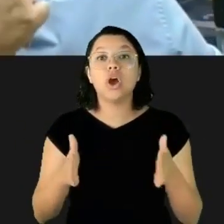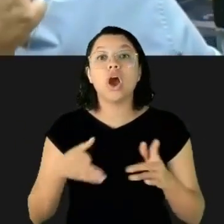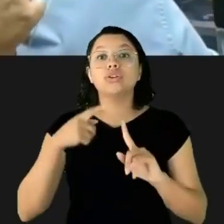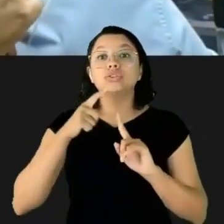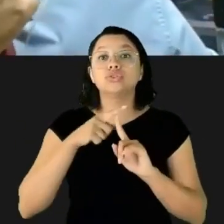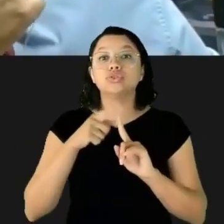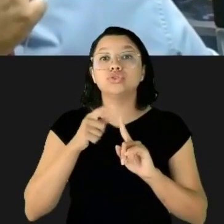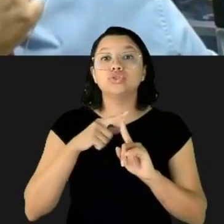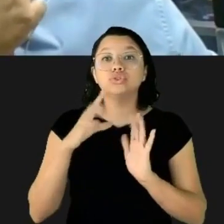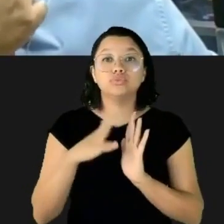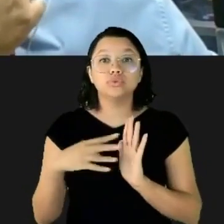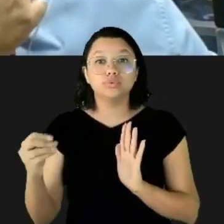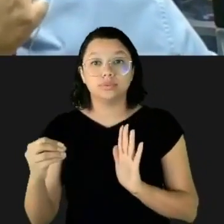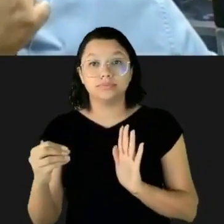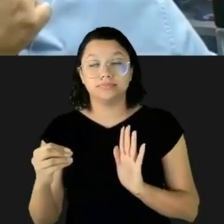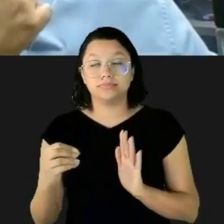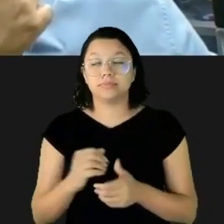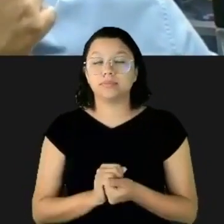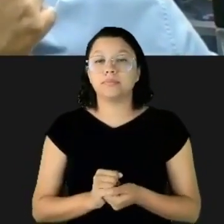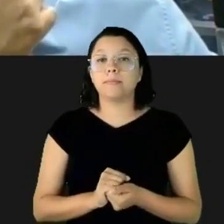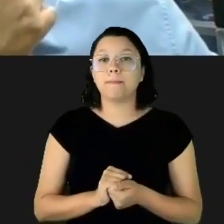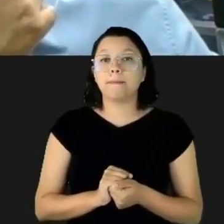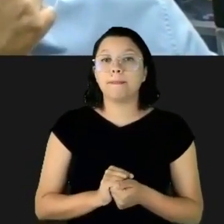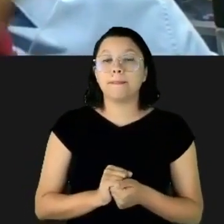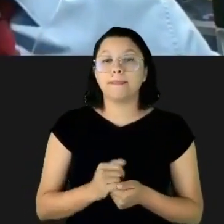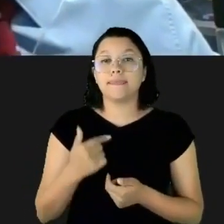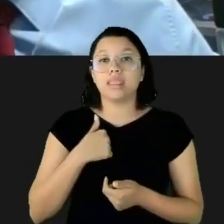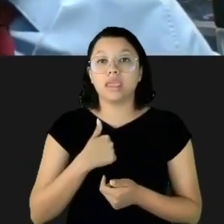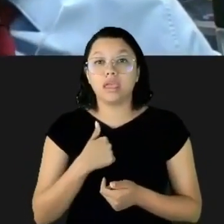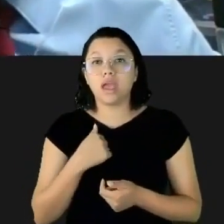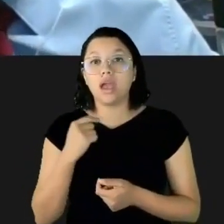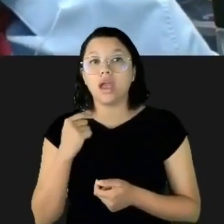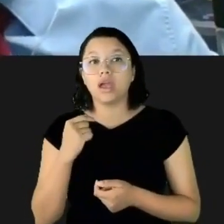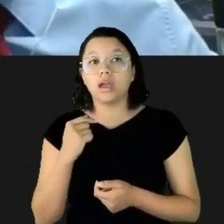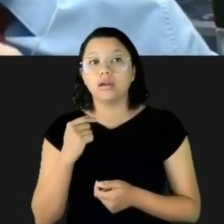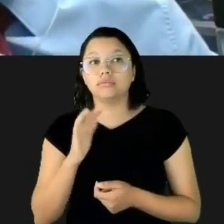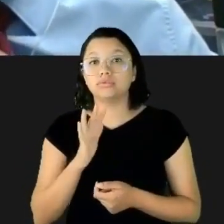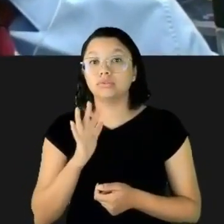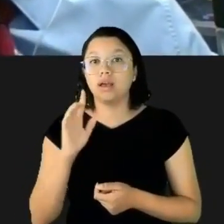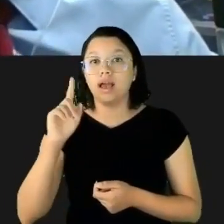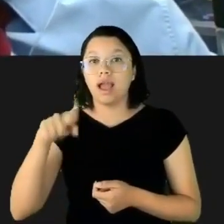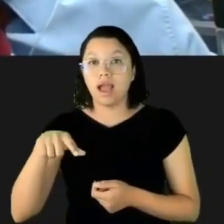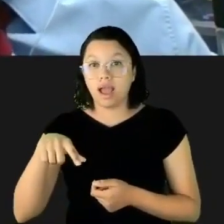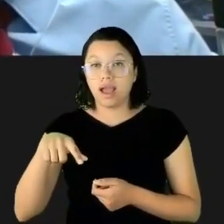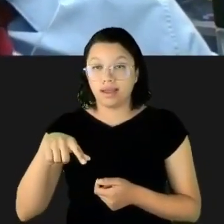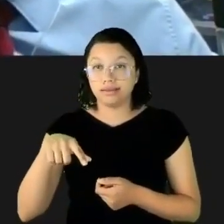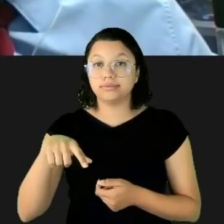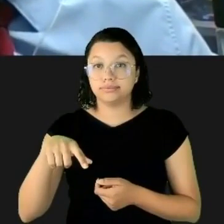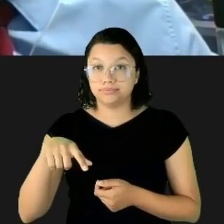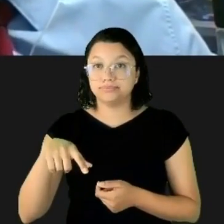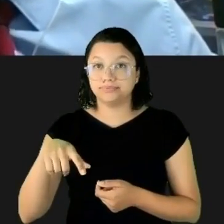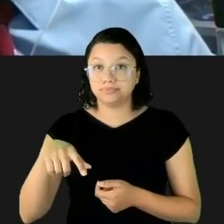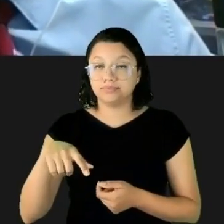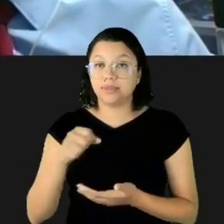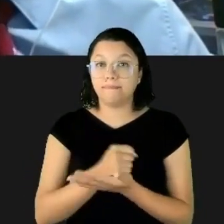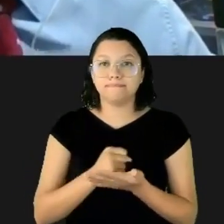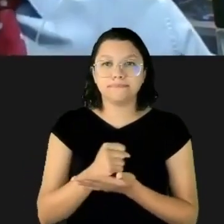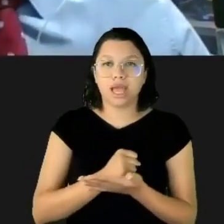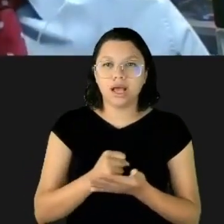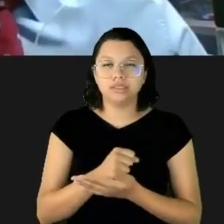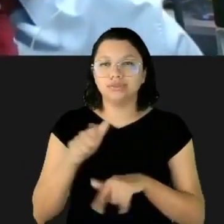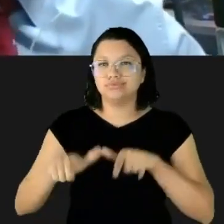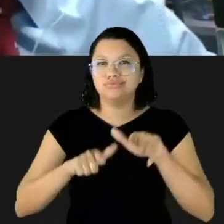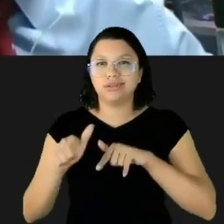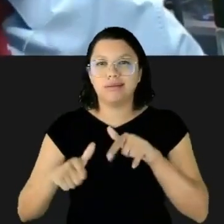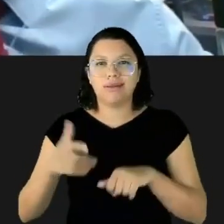situação dos modelos que eu reputo que é um dos pilares da eficiência